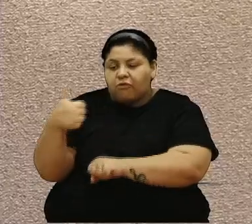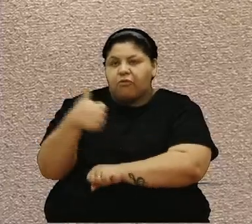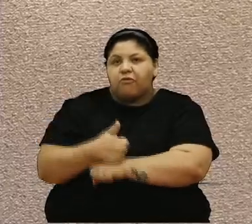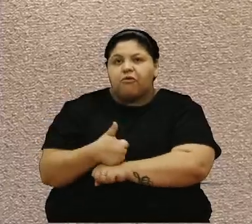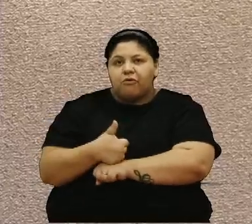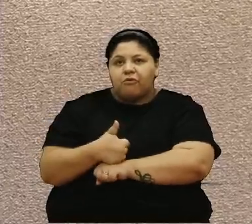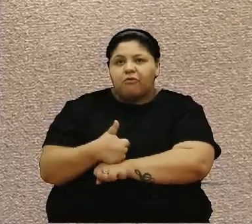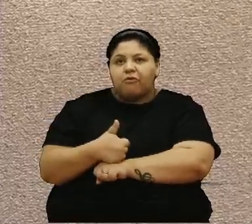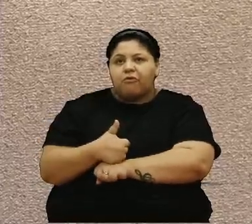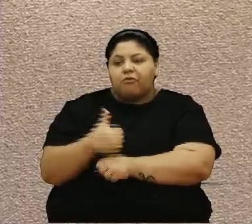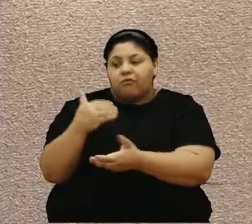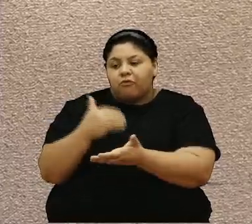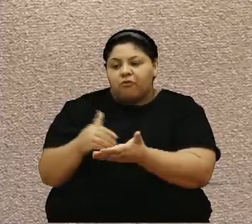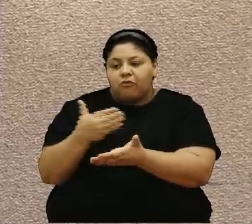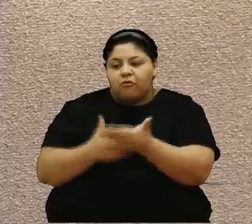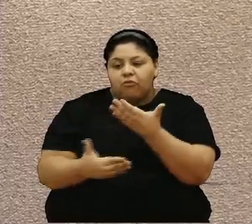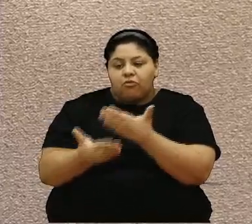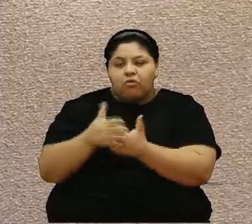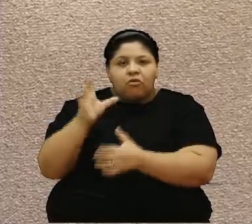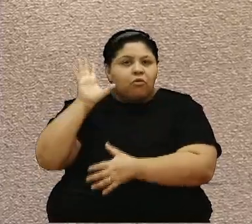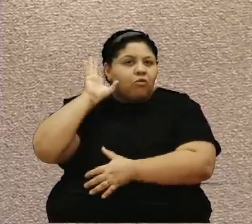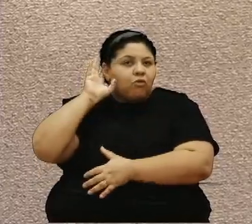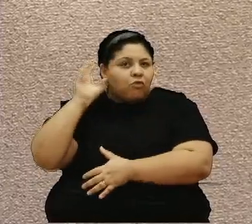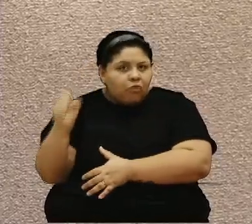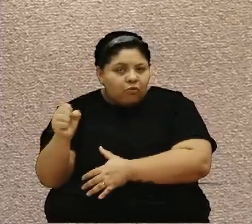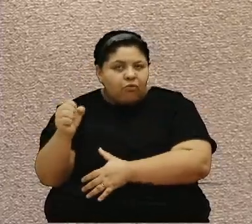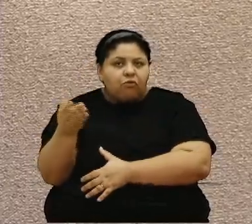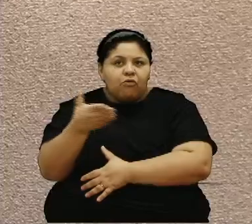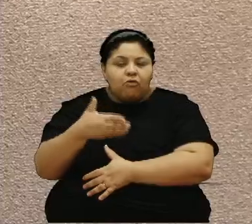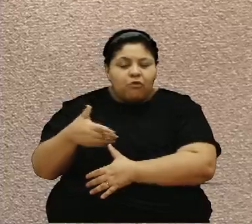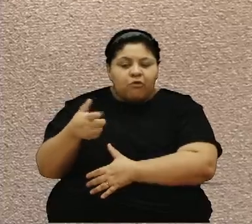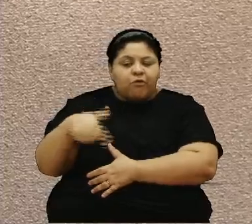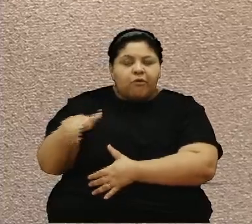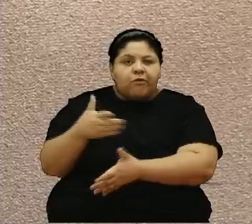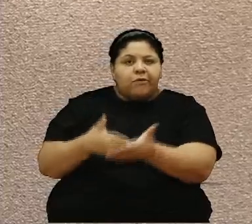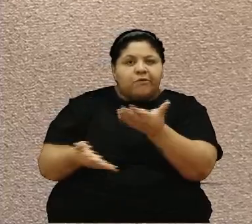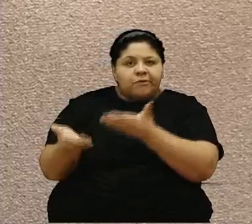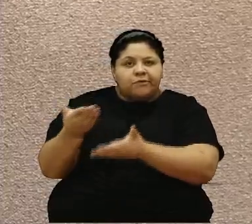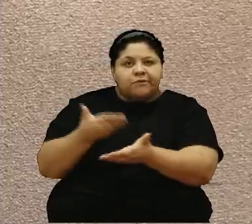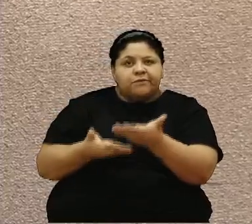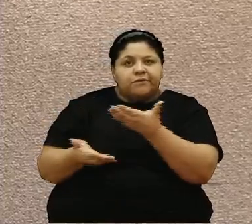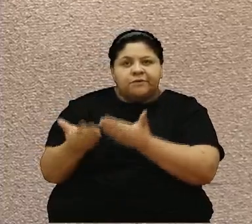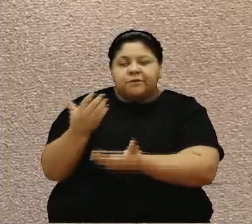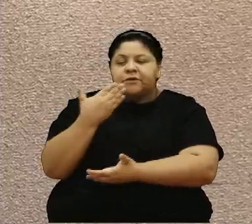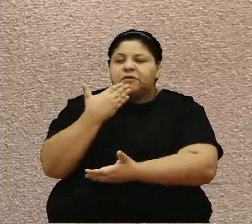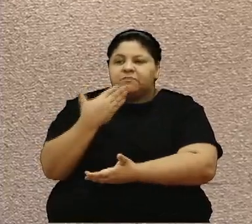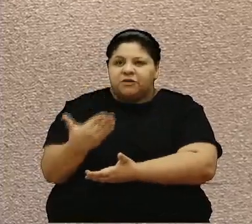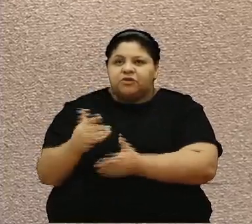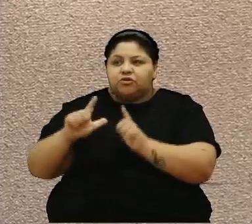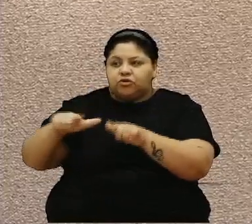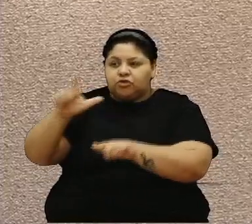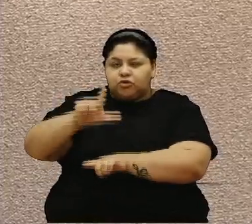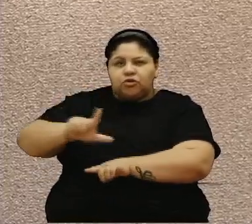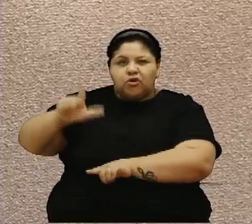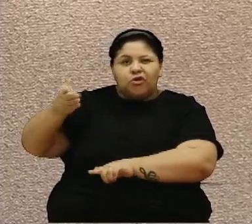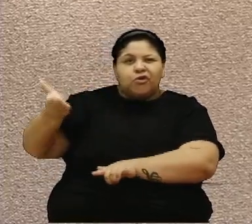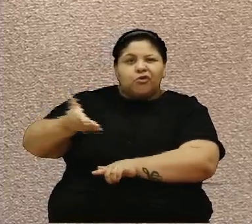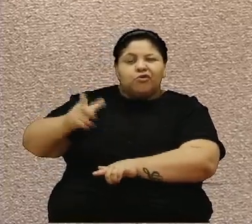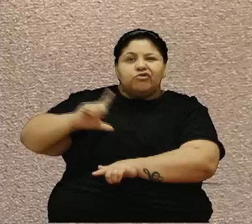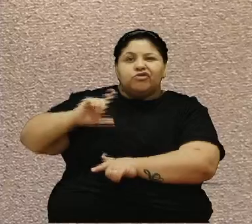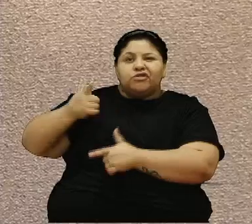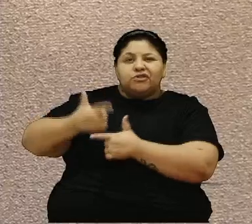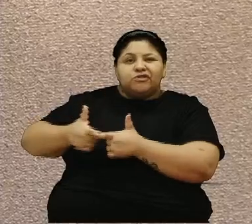secretário. Todos eles ouviram e vamos atender aquela aclamação da Zona Leste, que hoje enfrenta um gargalo